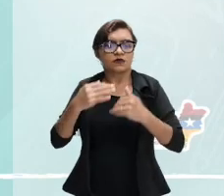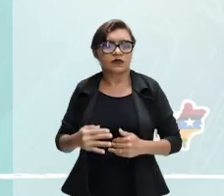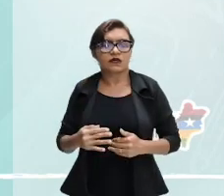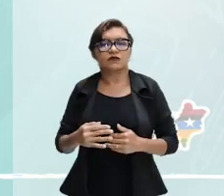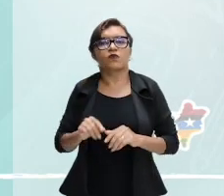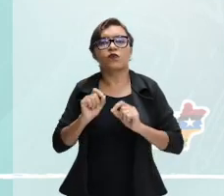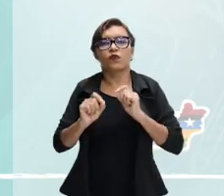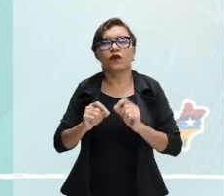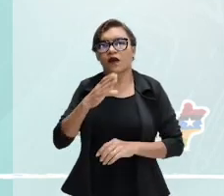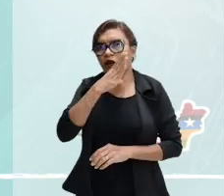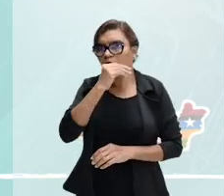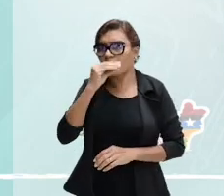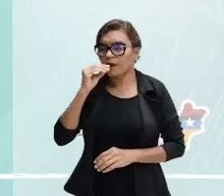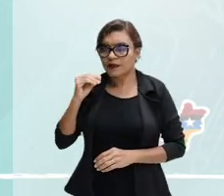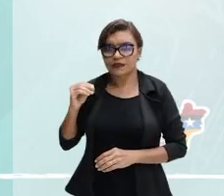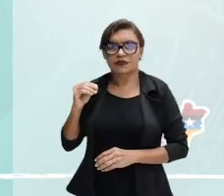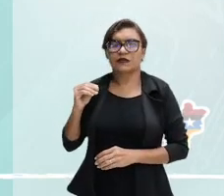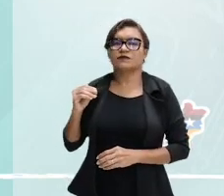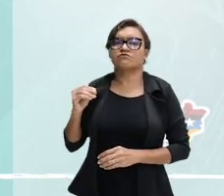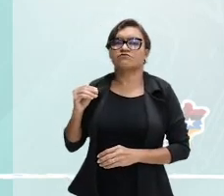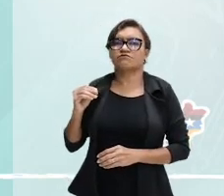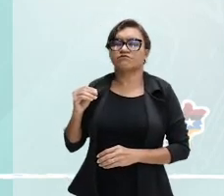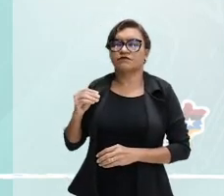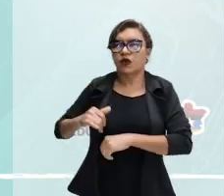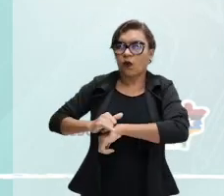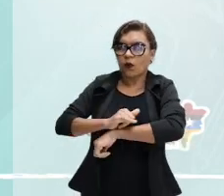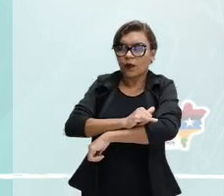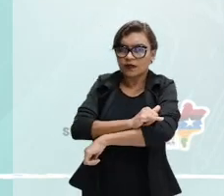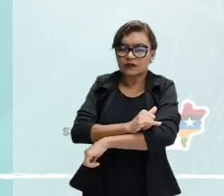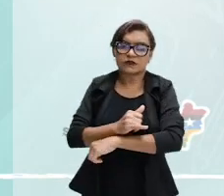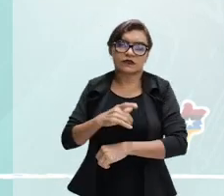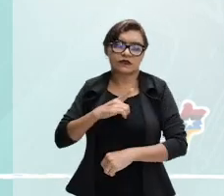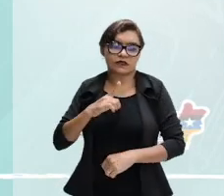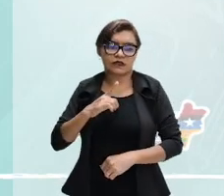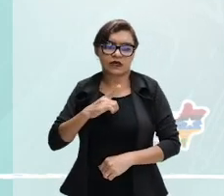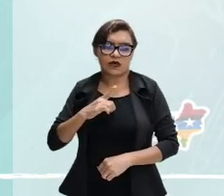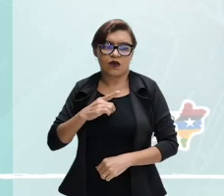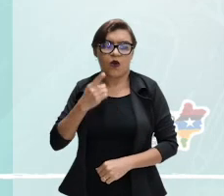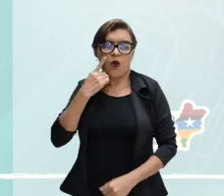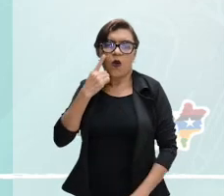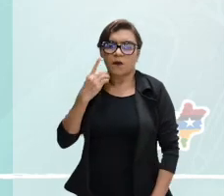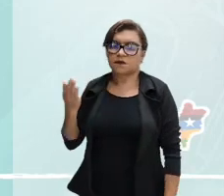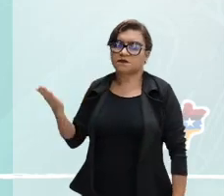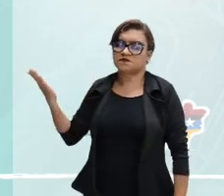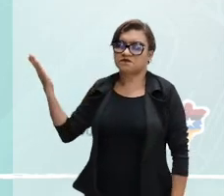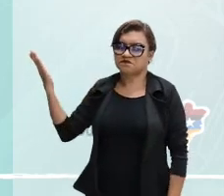na adolescência. 68% dos adolescentes no Brasil estão com o peso normal.